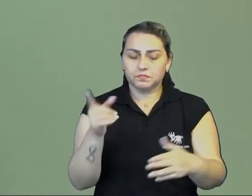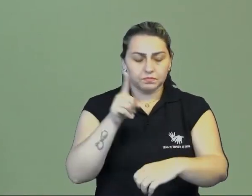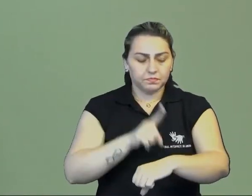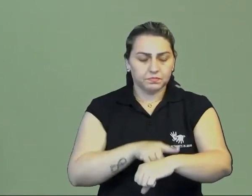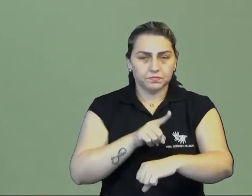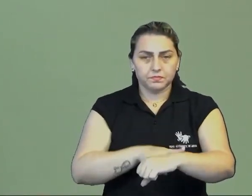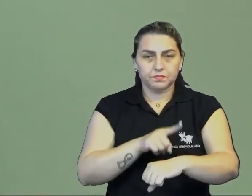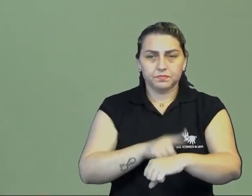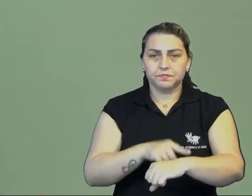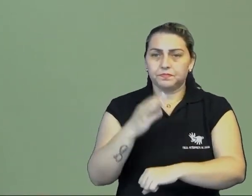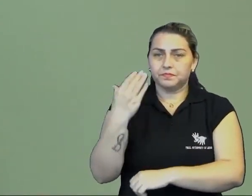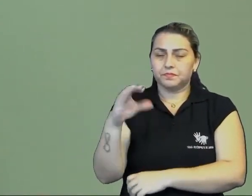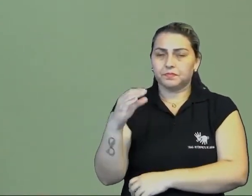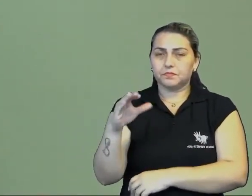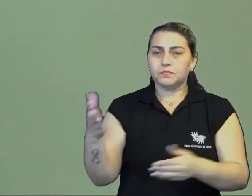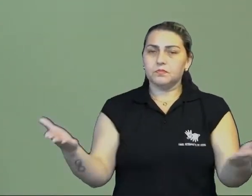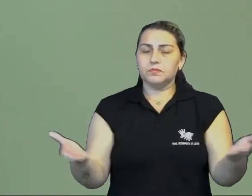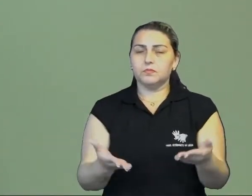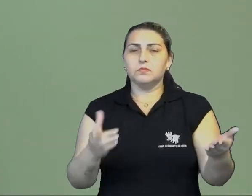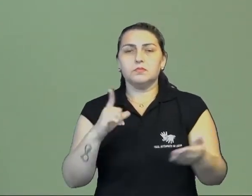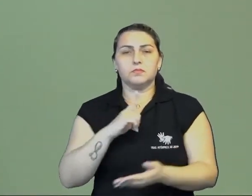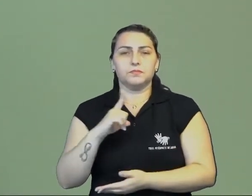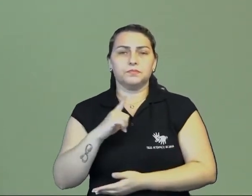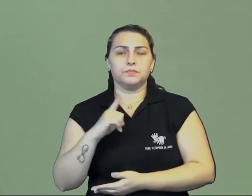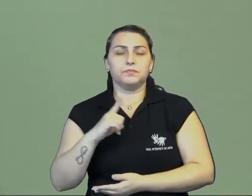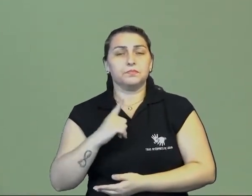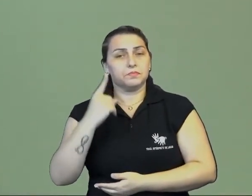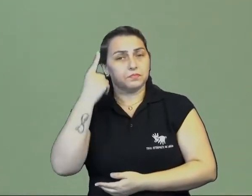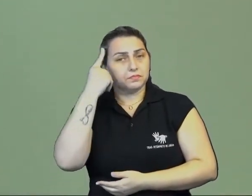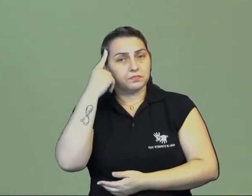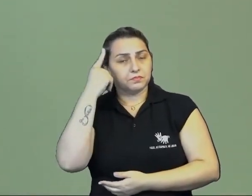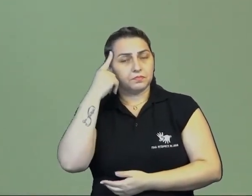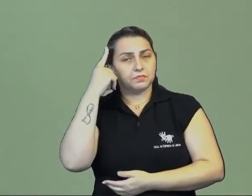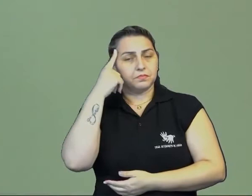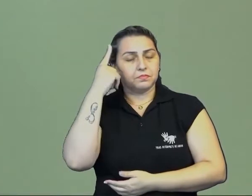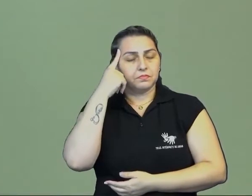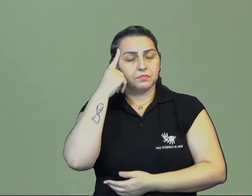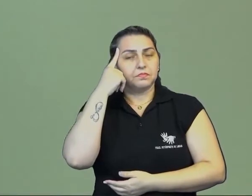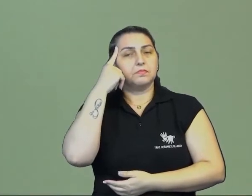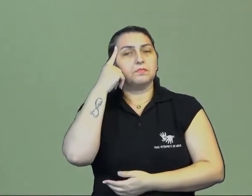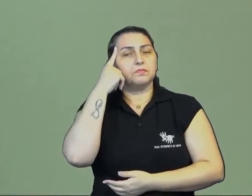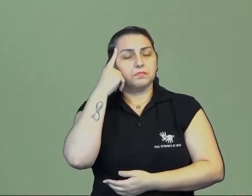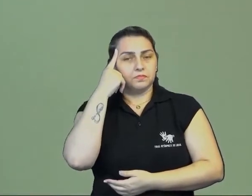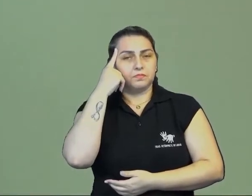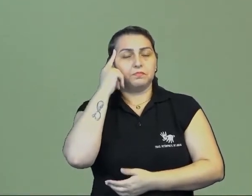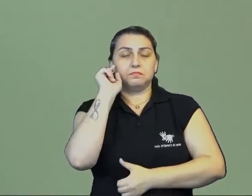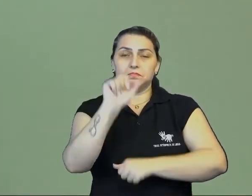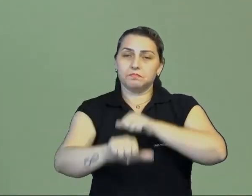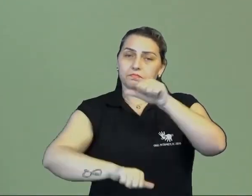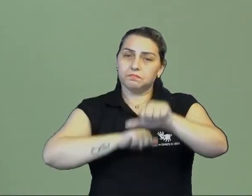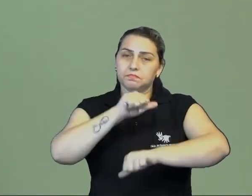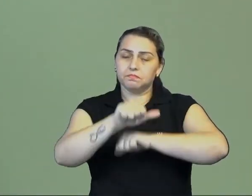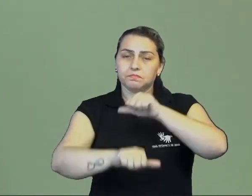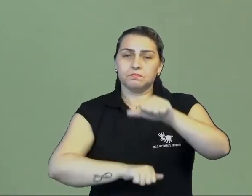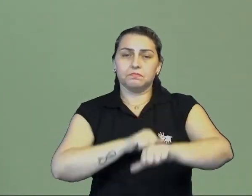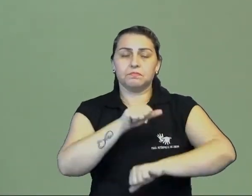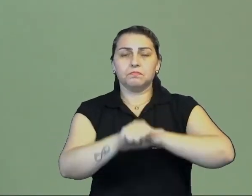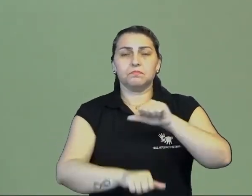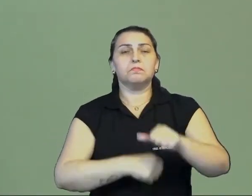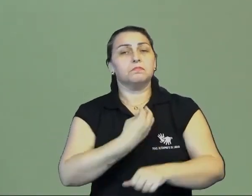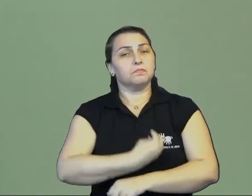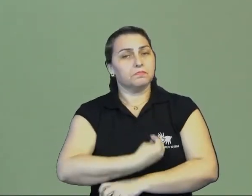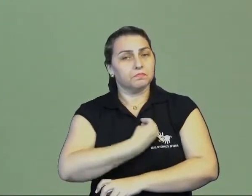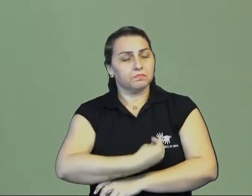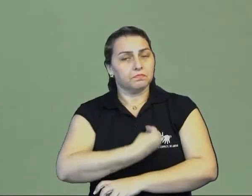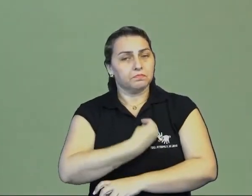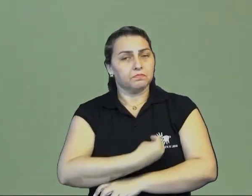momento. Então, a ciência hoje existe porque esses pensadores, eles pensaram em mudar a realidade que eles estavam